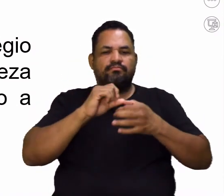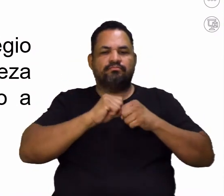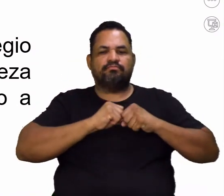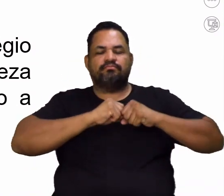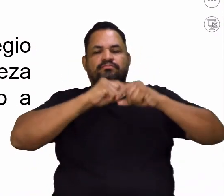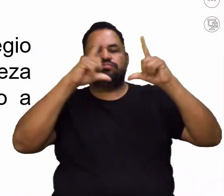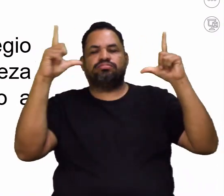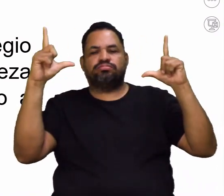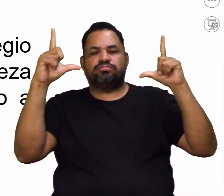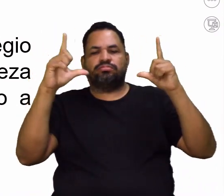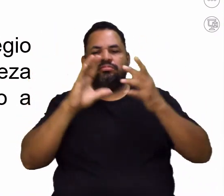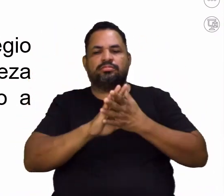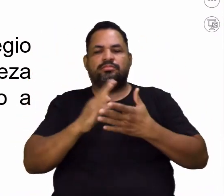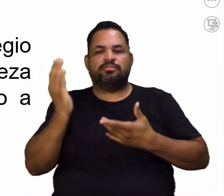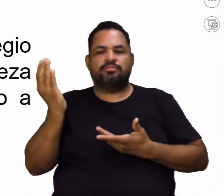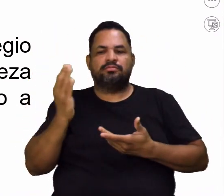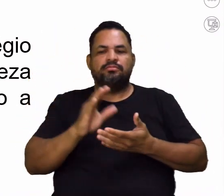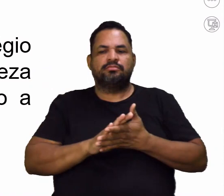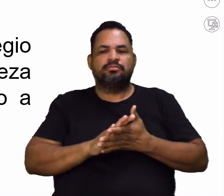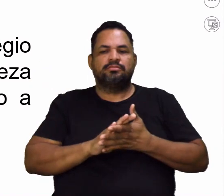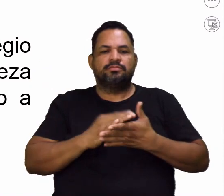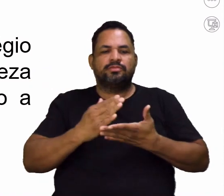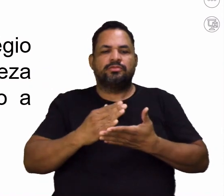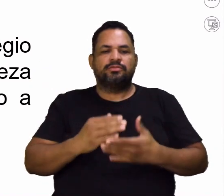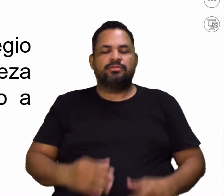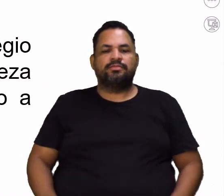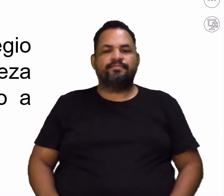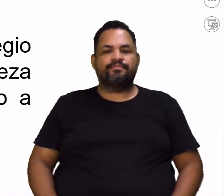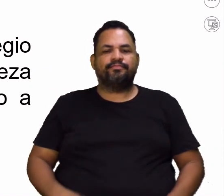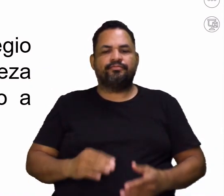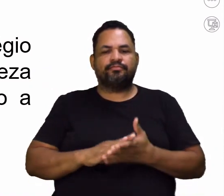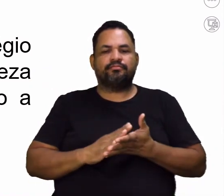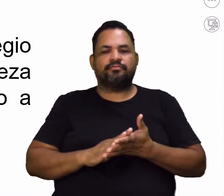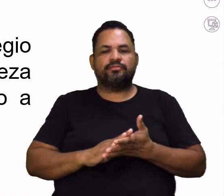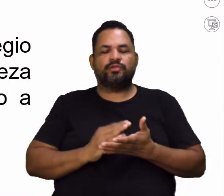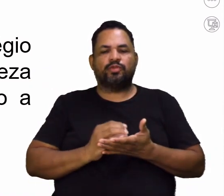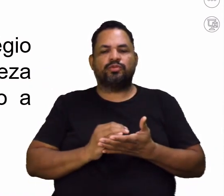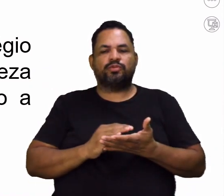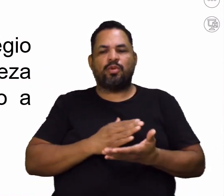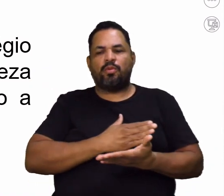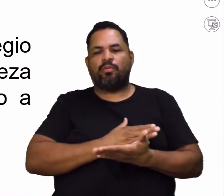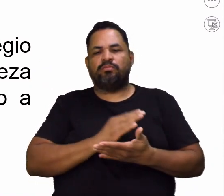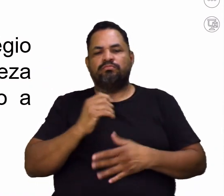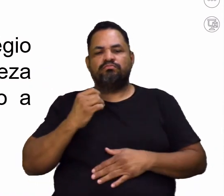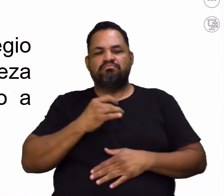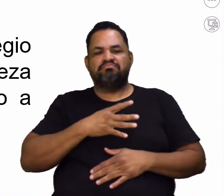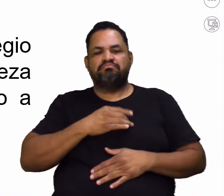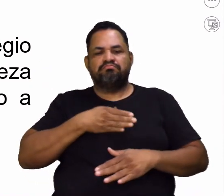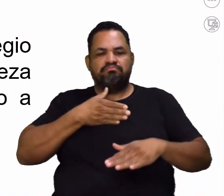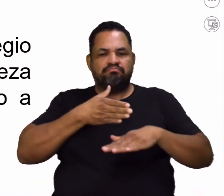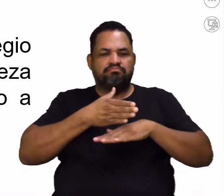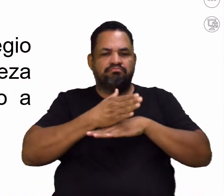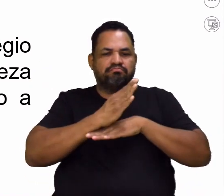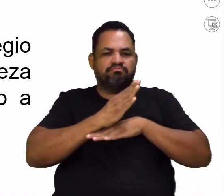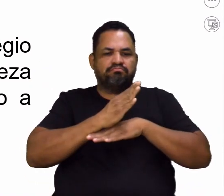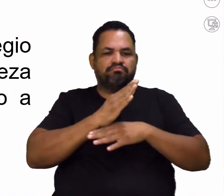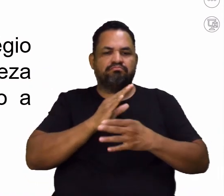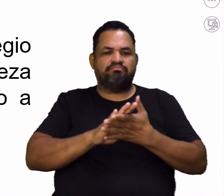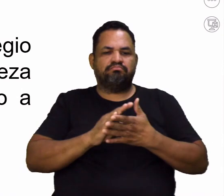recente fresco do toilete da Aurora com medo de entrar